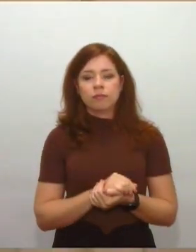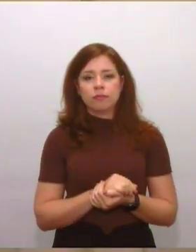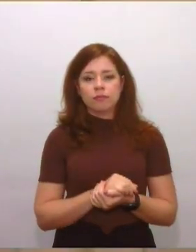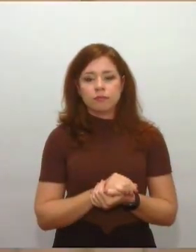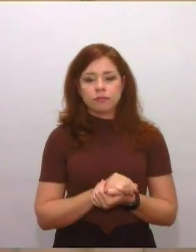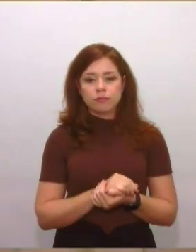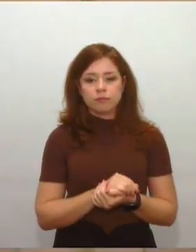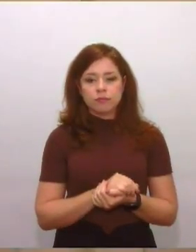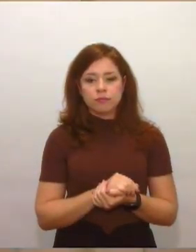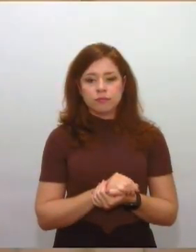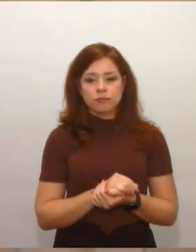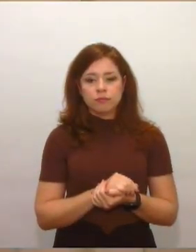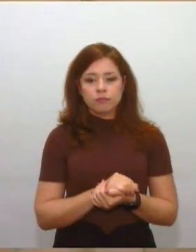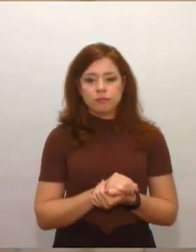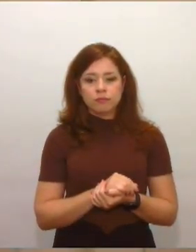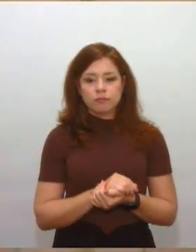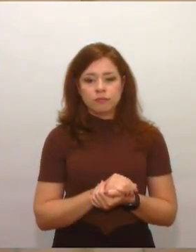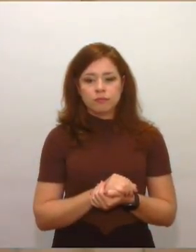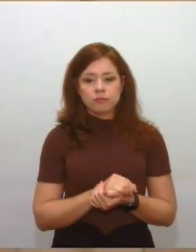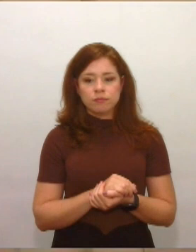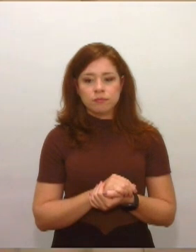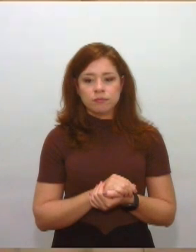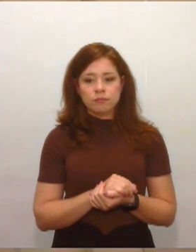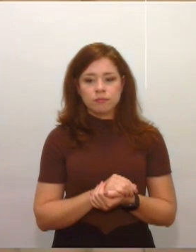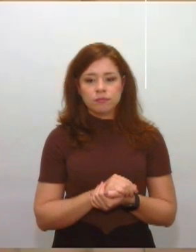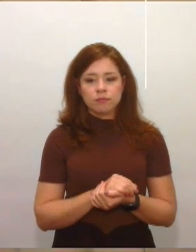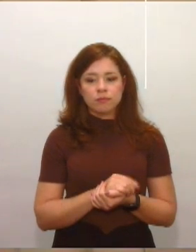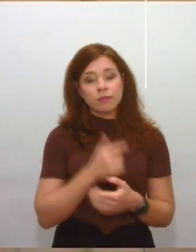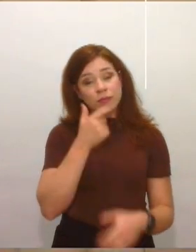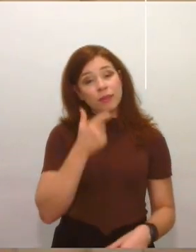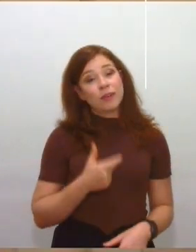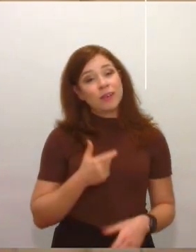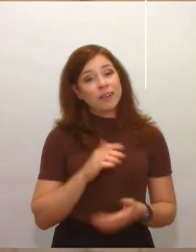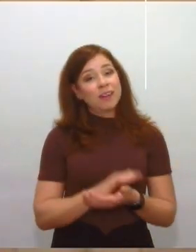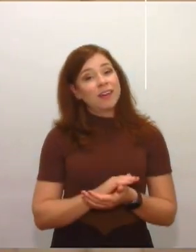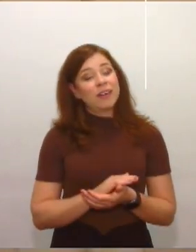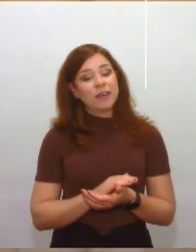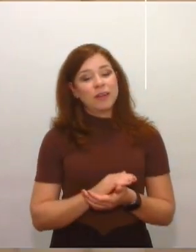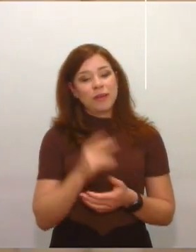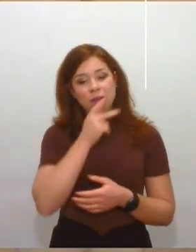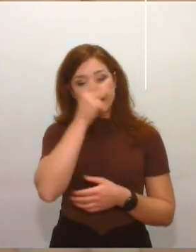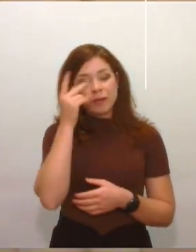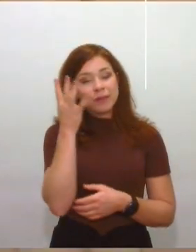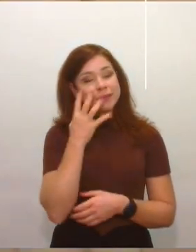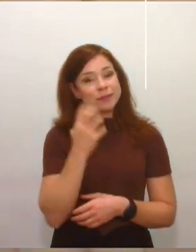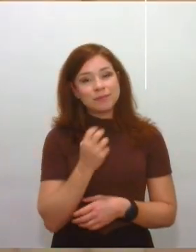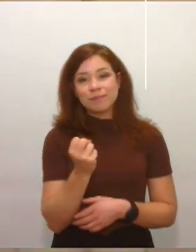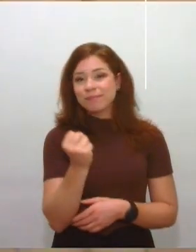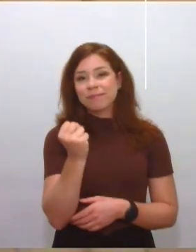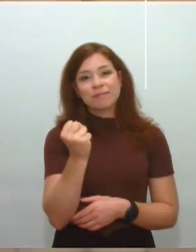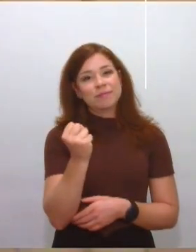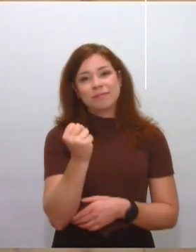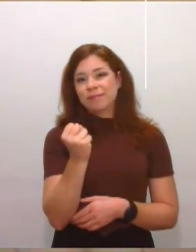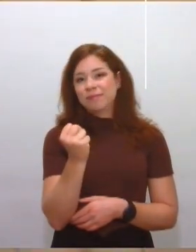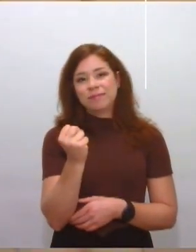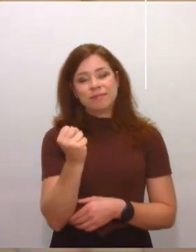Olha, eu sou meio suspeito a falar porque eu sou uma pessoa apaixonada por esse movimento